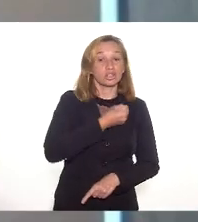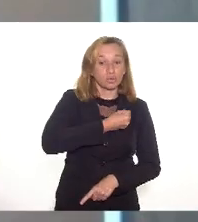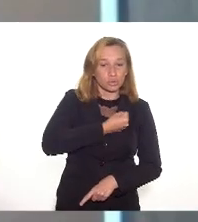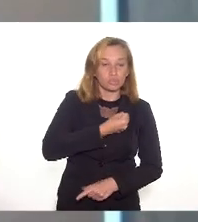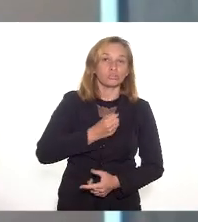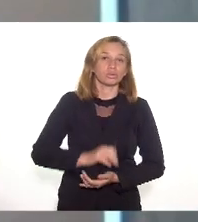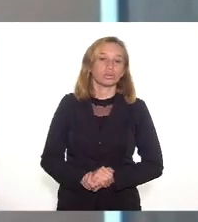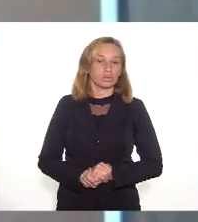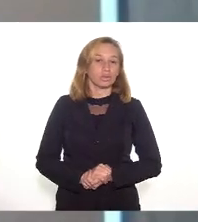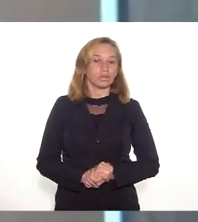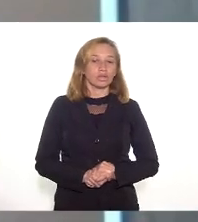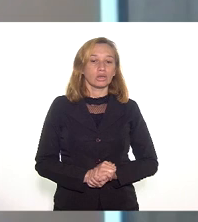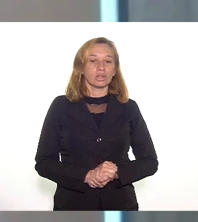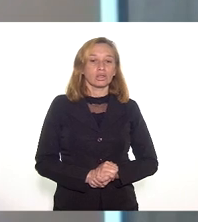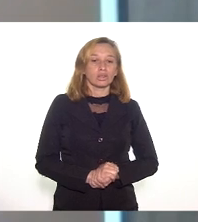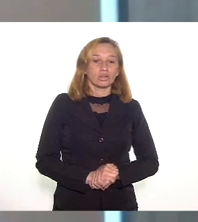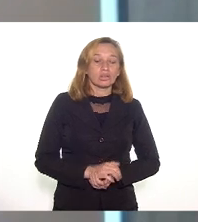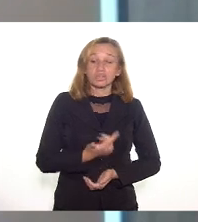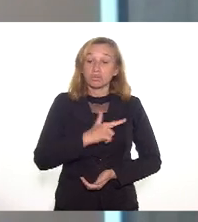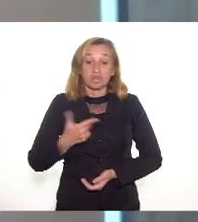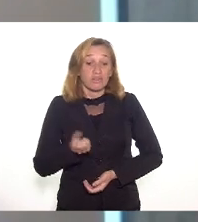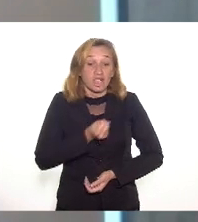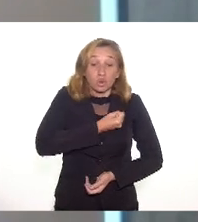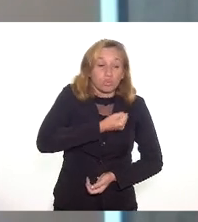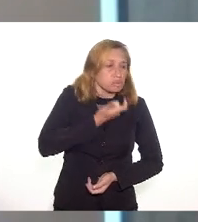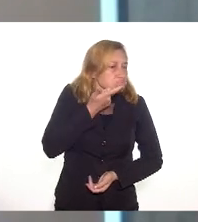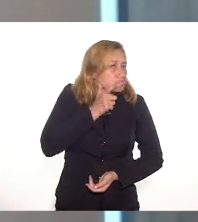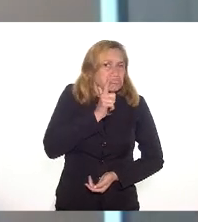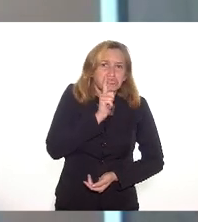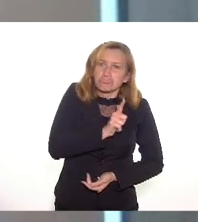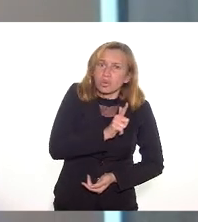sem números a gente não consegue